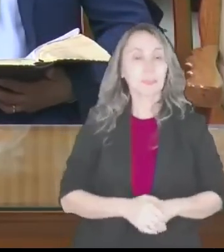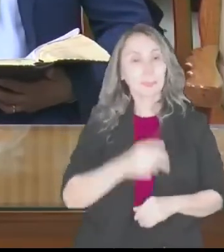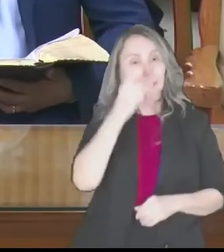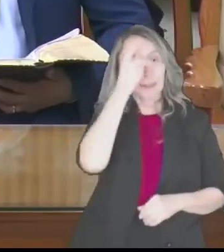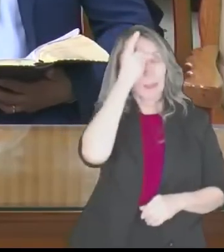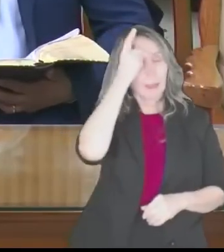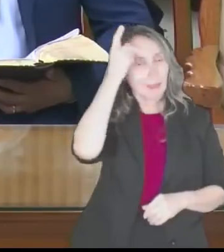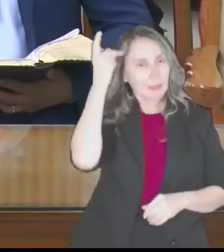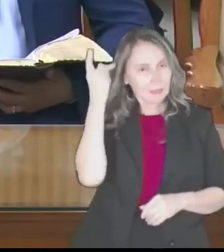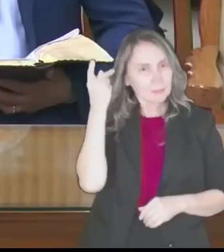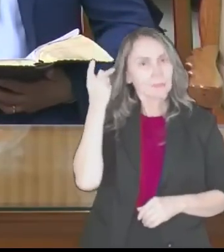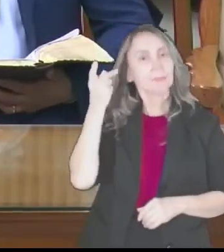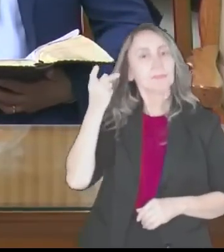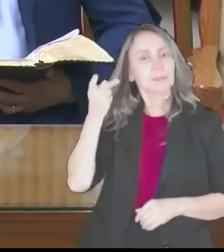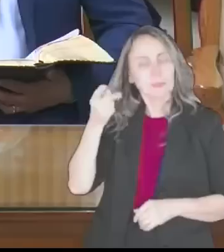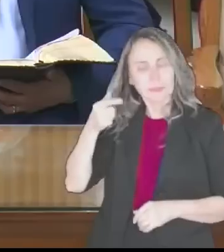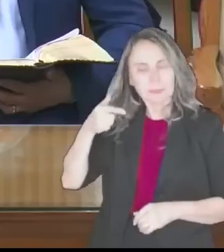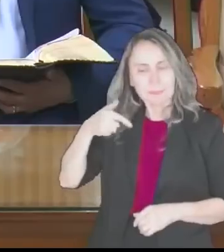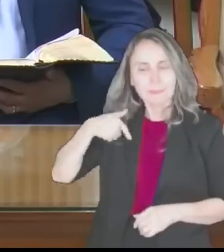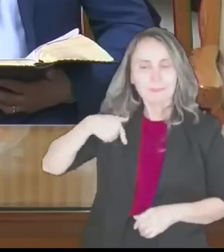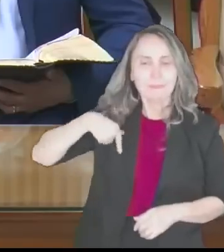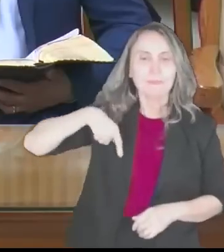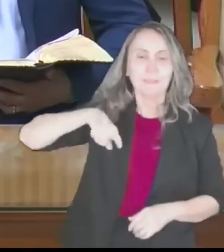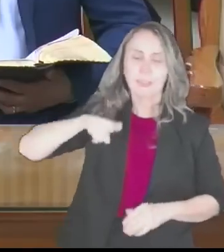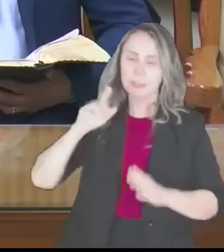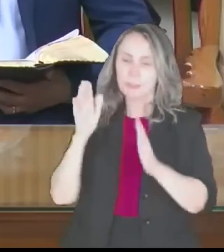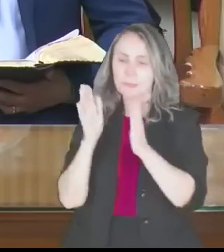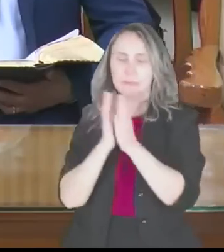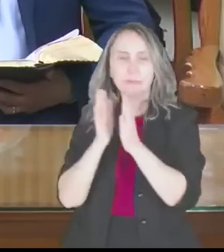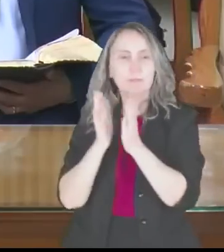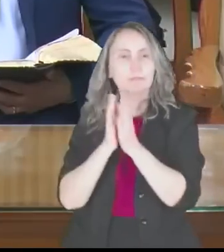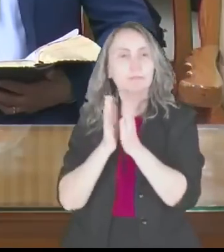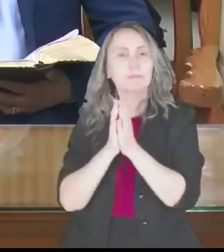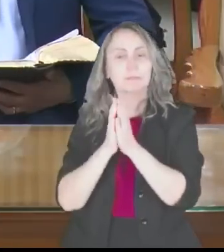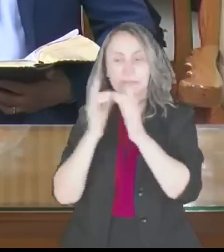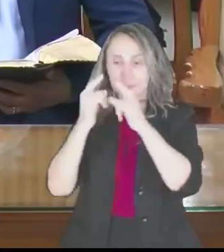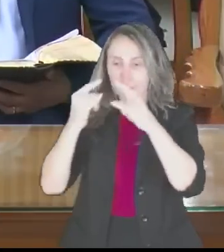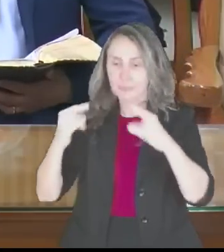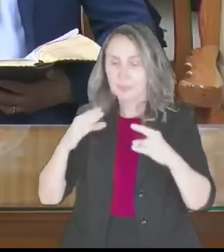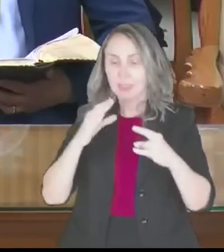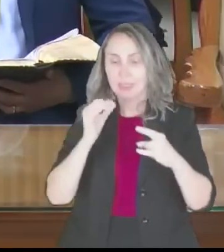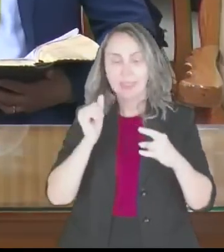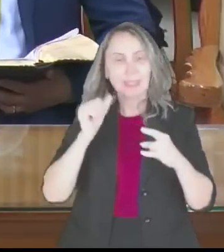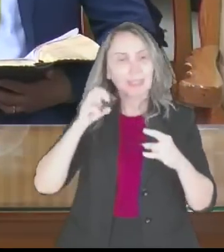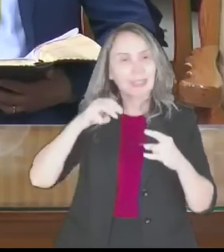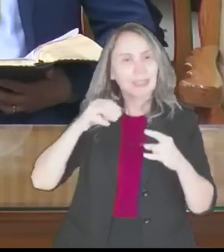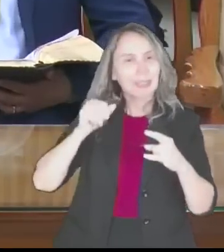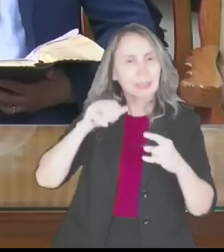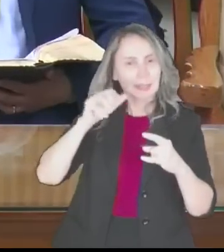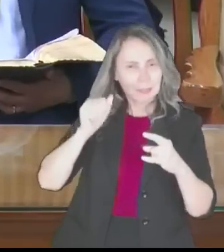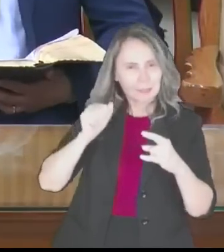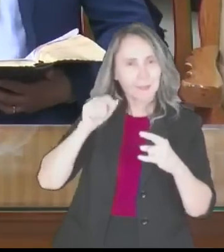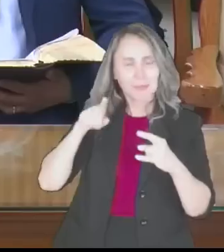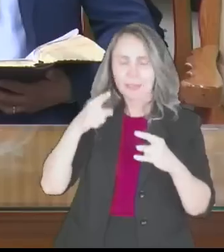e descobre coisas que os outros não sabem.